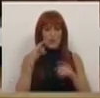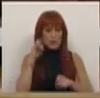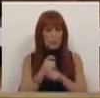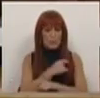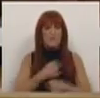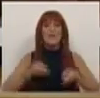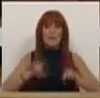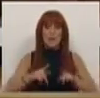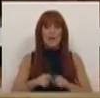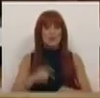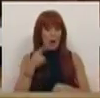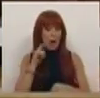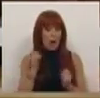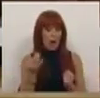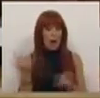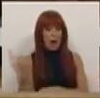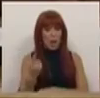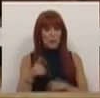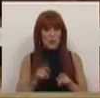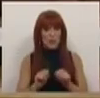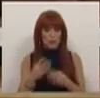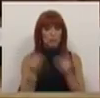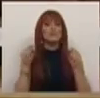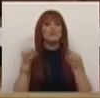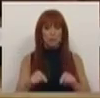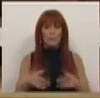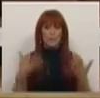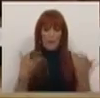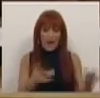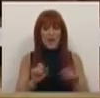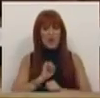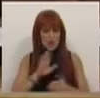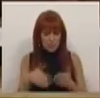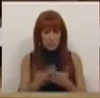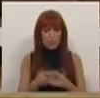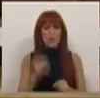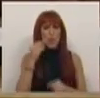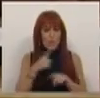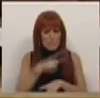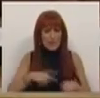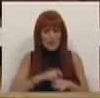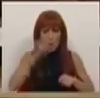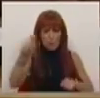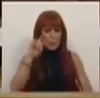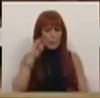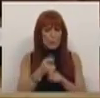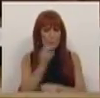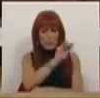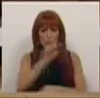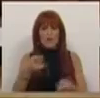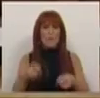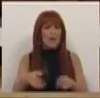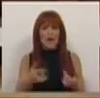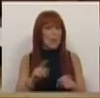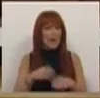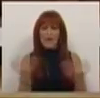que deve também albergar a autoridade de resolução. Esta é a nossa proposta para o médio e longo prazo da supervisão bancária, mas